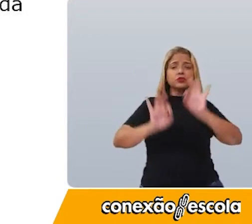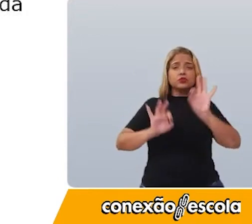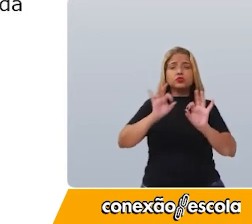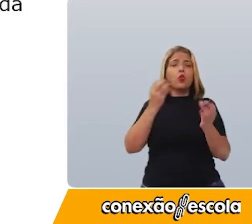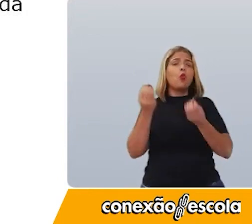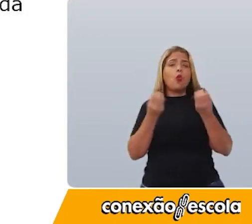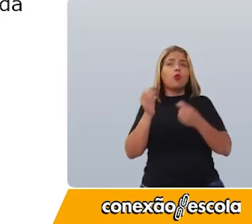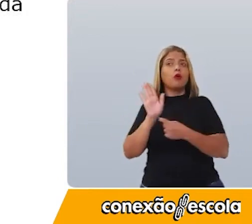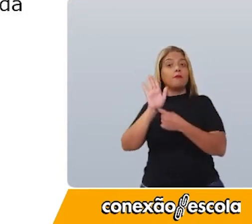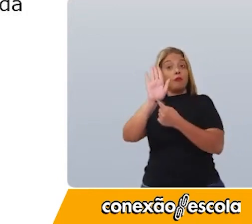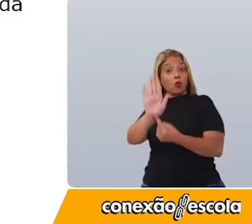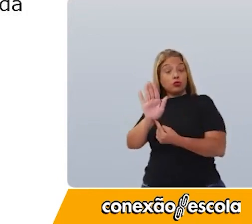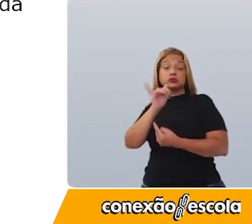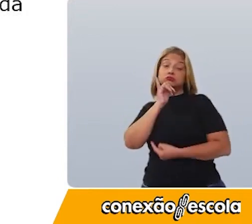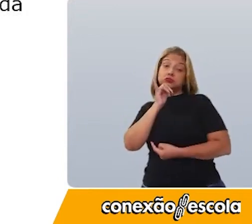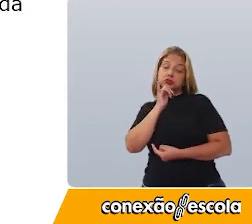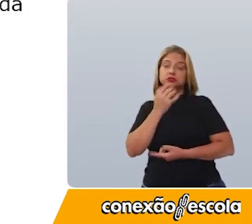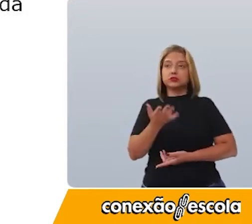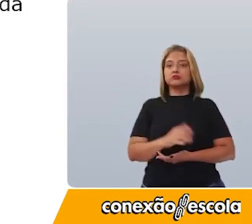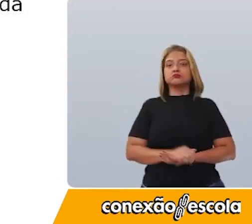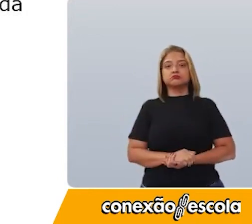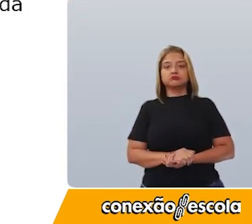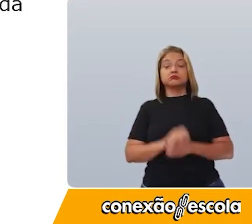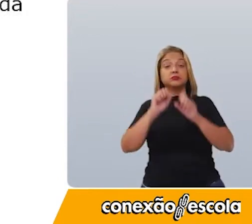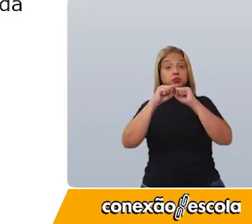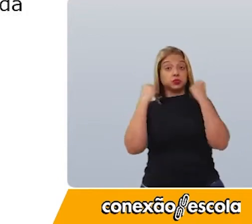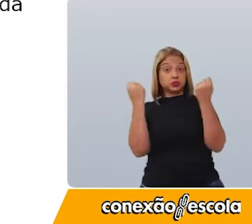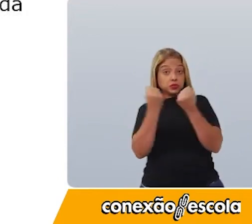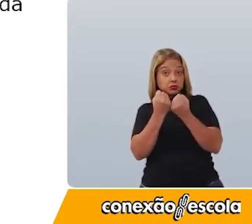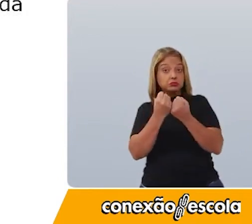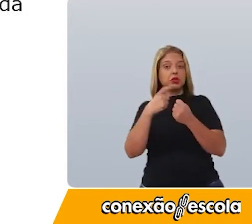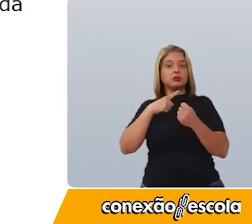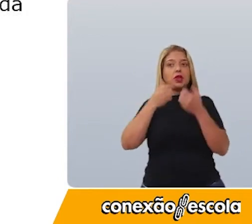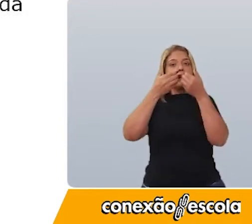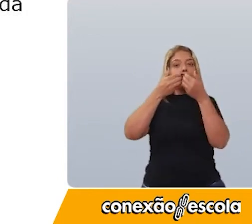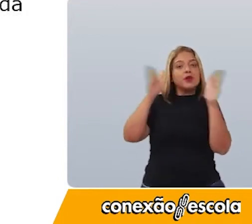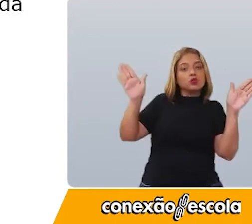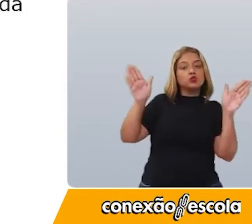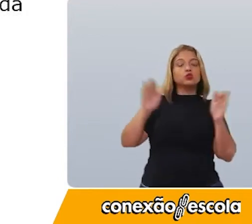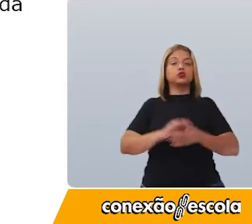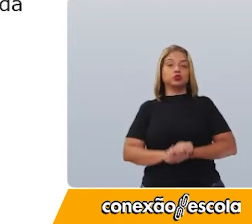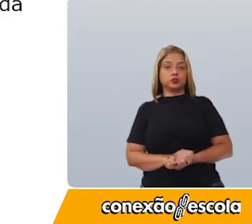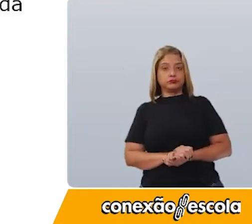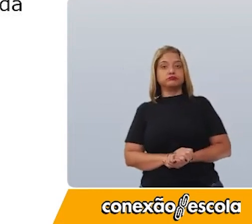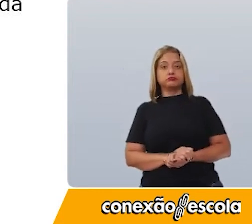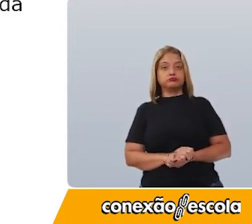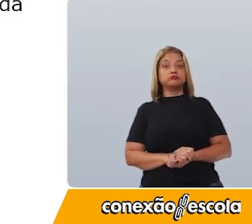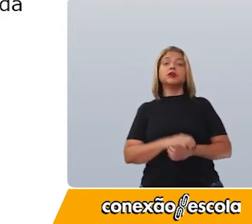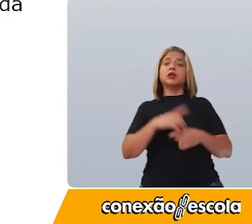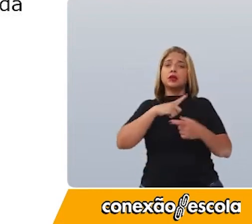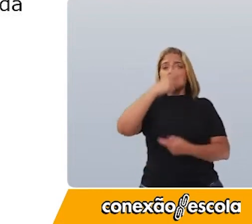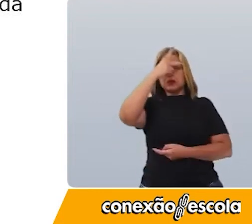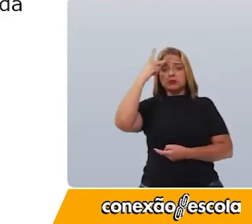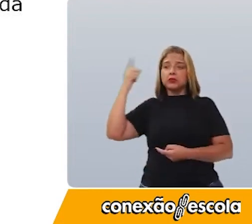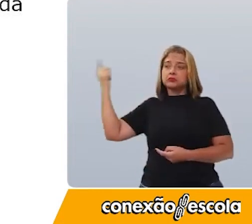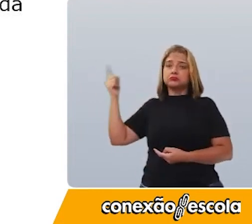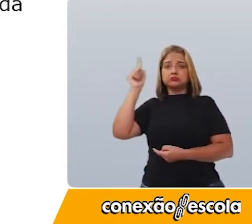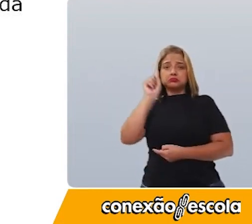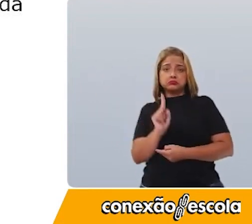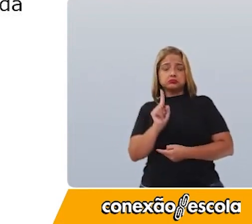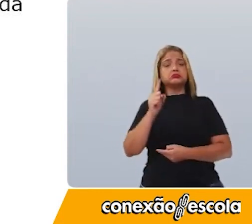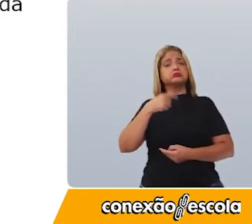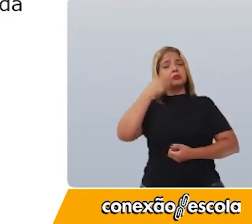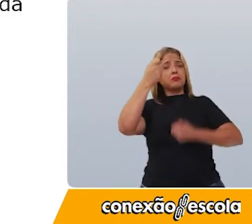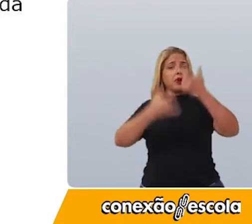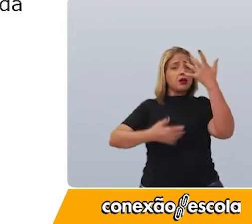de exposição, ou seja, no seminário nós temos a abertura, depois a tomada da palavra, onde você